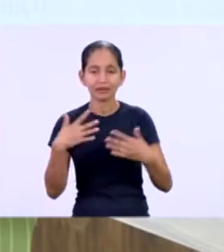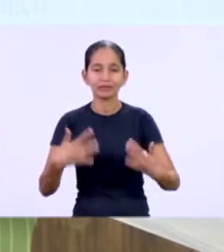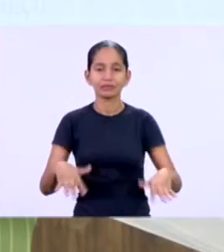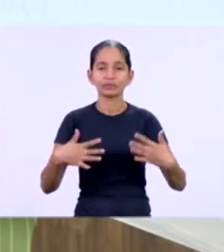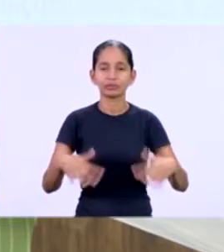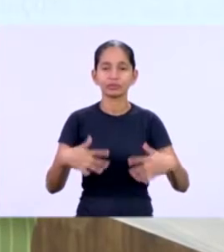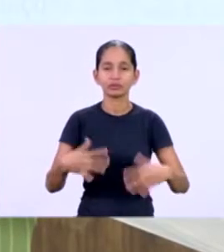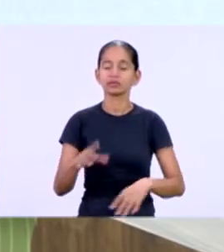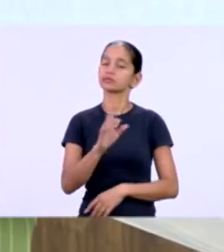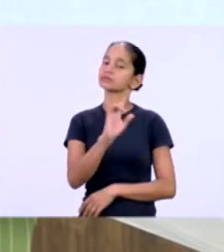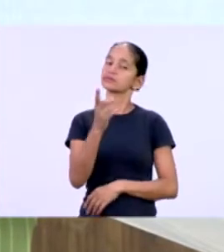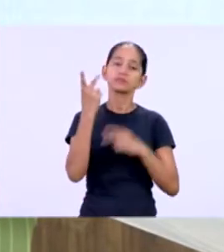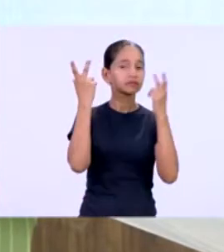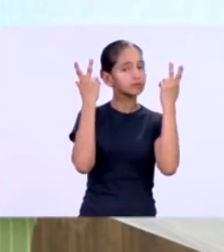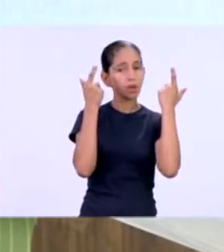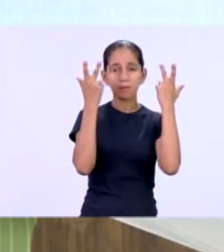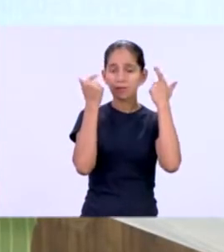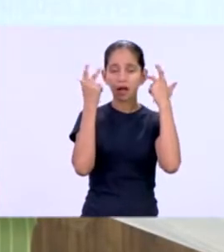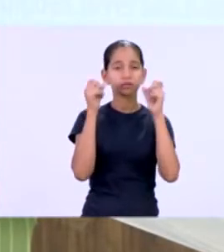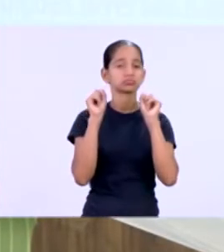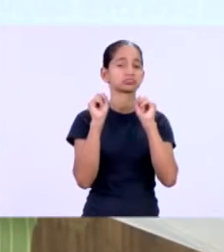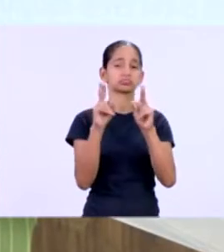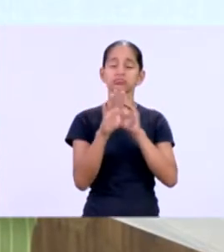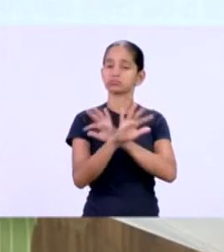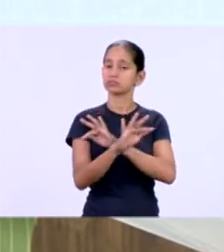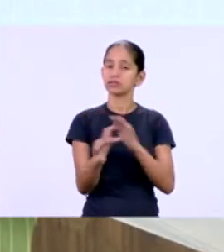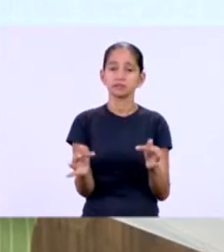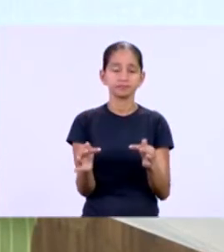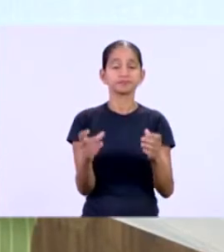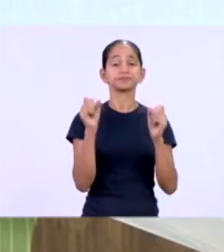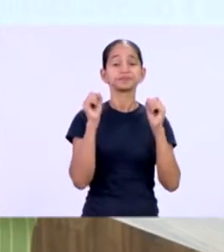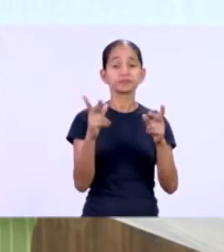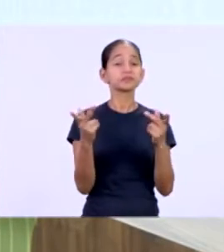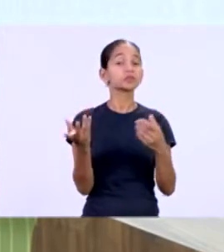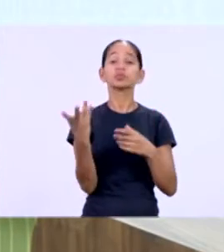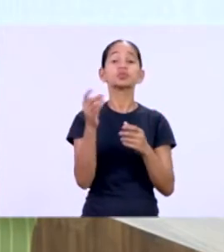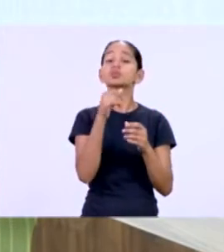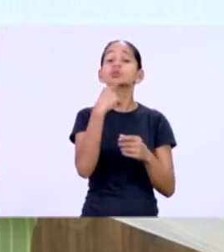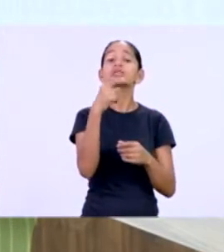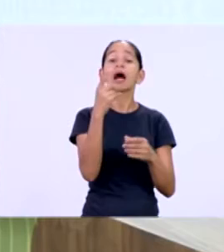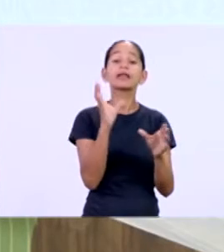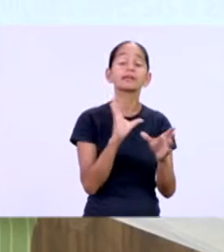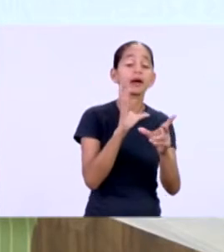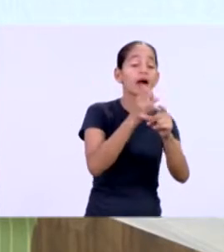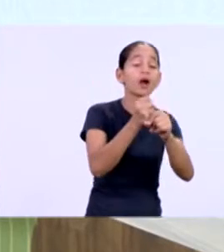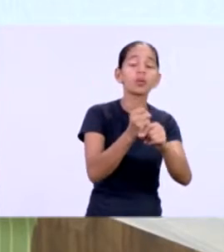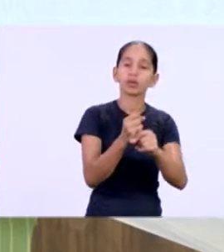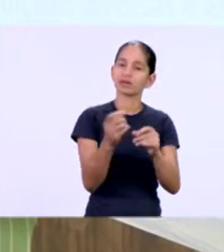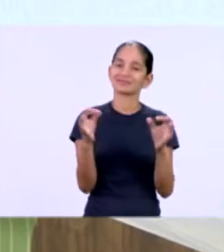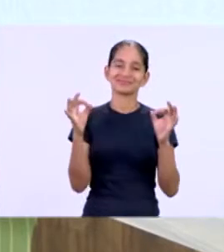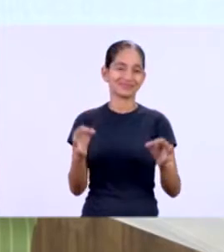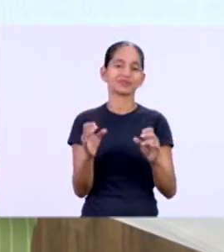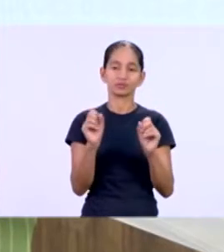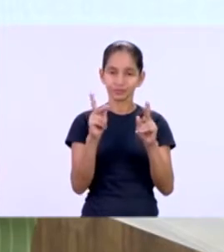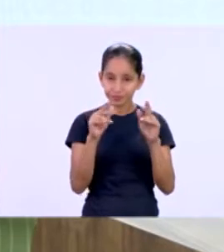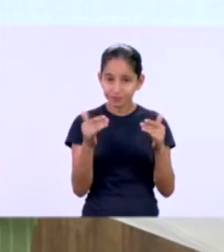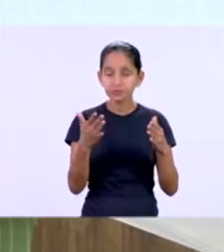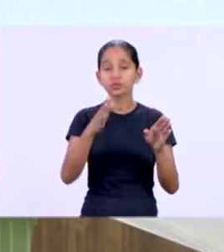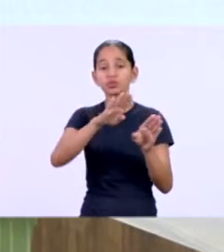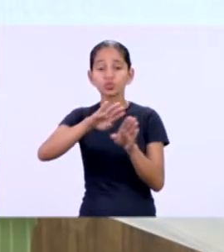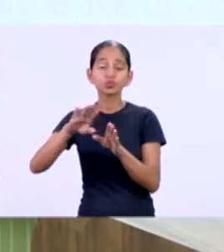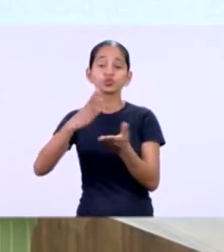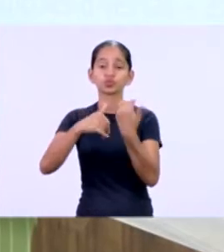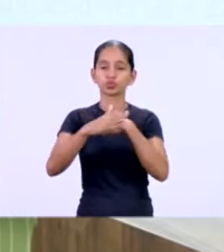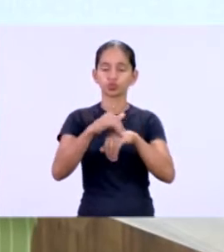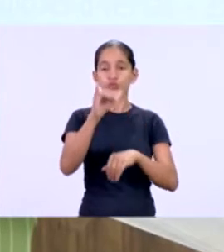Ato ilícito não é tributo e não entra nem no cálculo, nem entra nem na demanda que vocês têm aí de planejamento tributário. Correto? Todos os impostos hoje